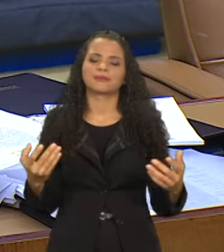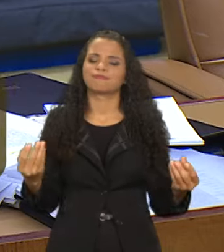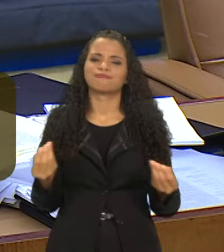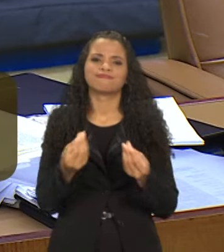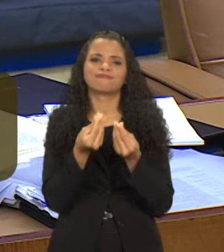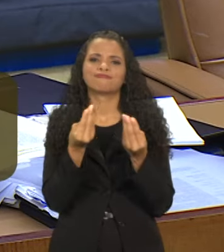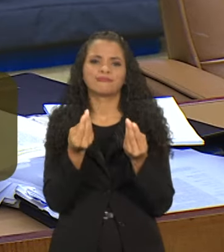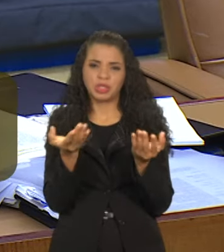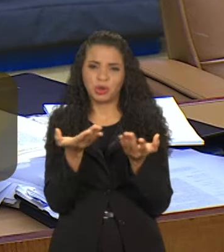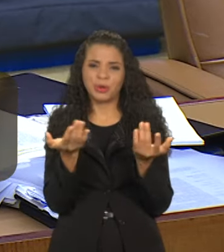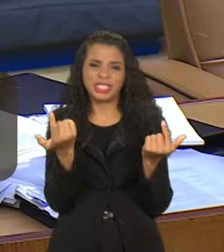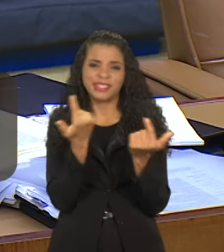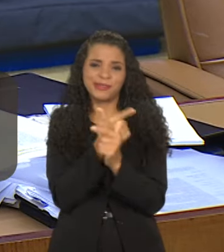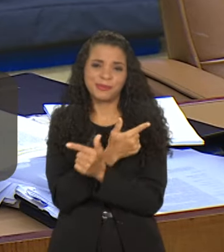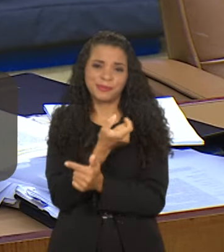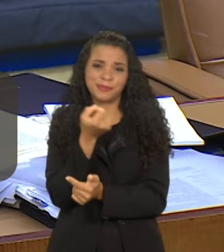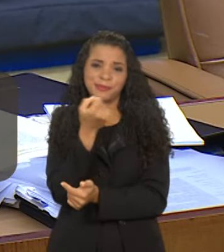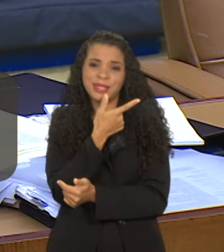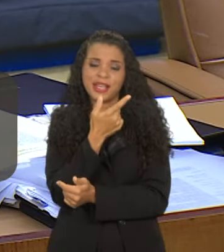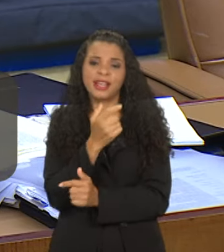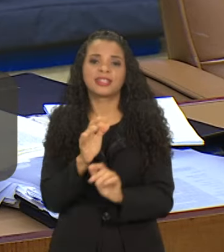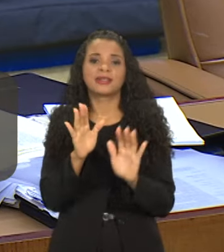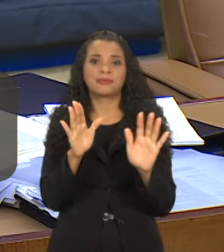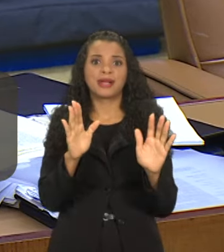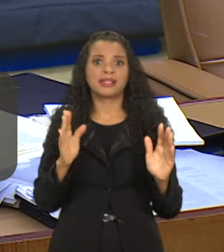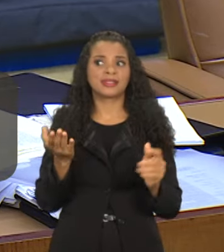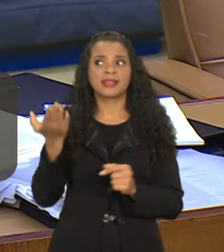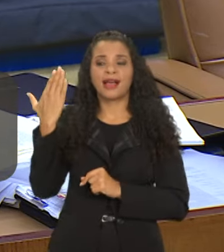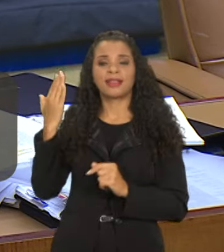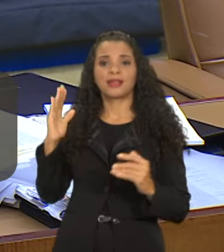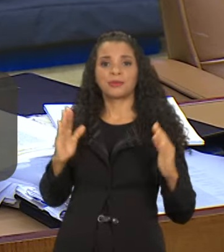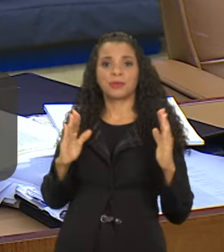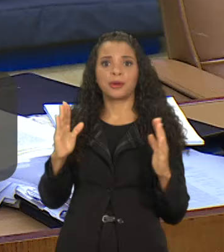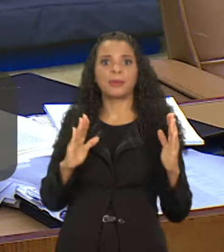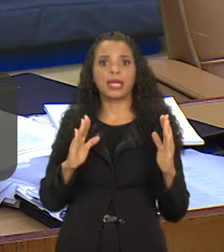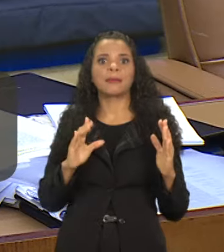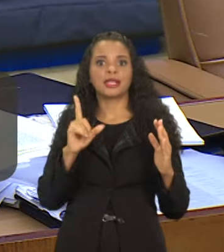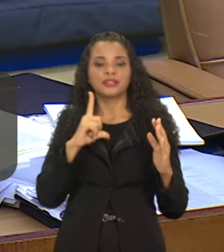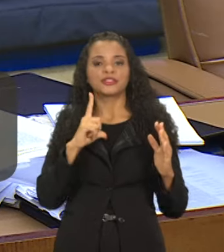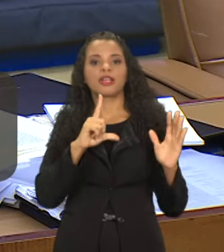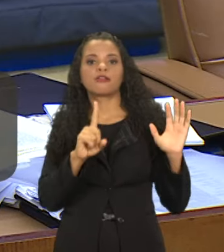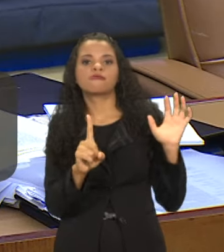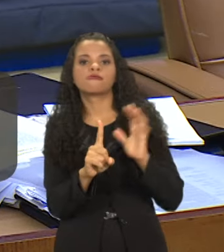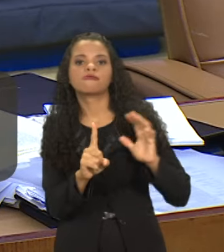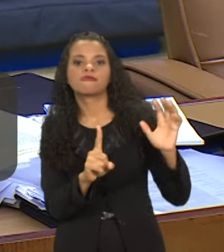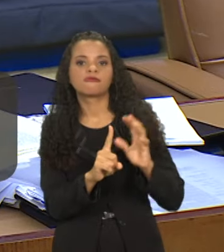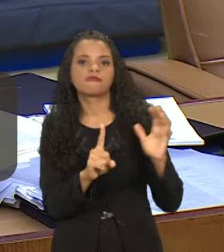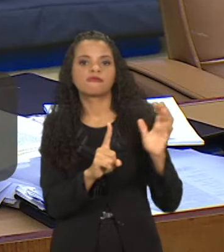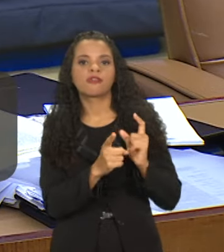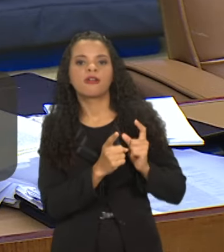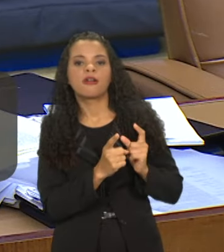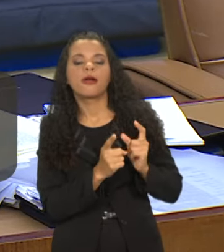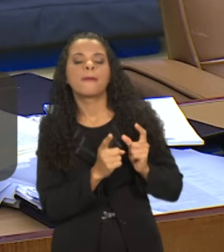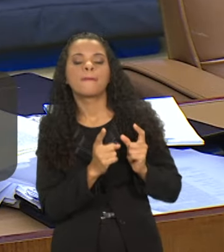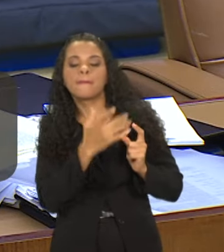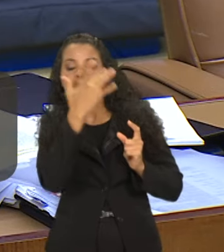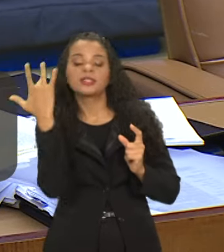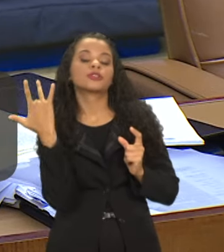à época foi trazido para que as pessoas não se vacinassem. E o Brasil foi demorando